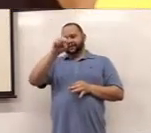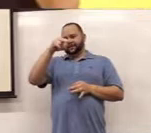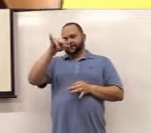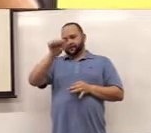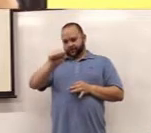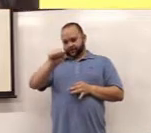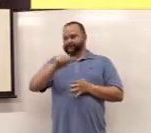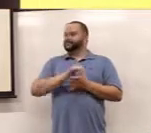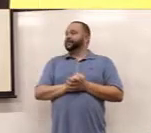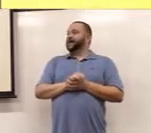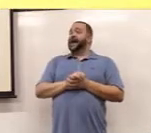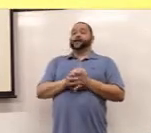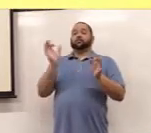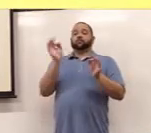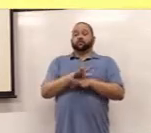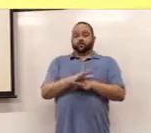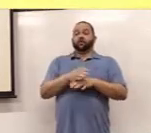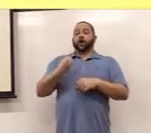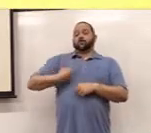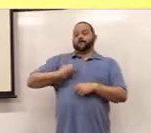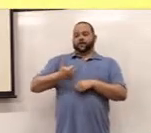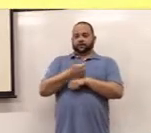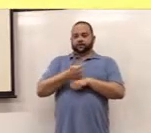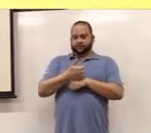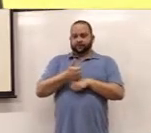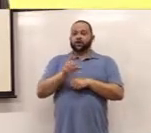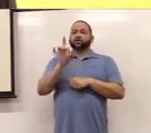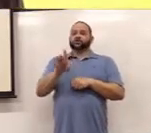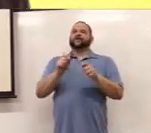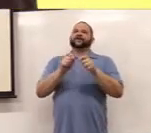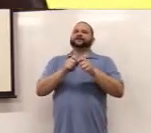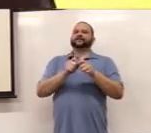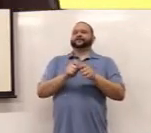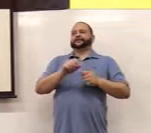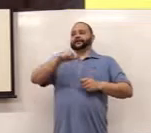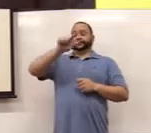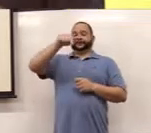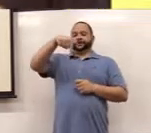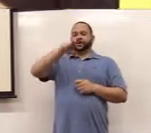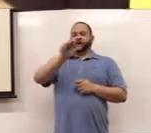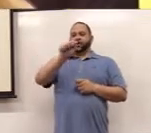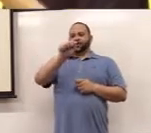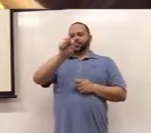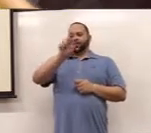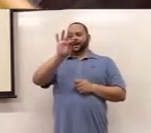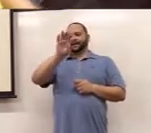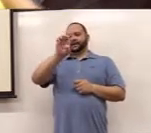sinfonia e termina a carreira dele, né, a vida dele, contando só quartetos de cordas. Alguns desses quartetos